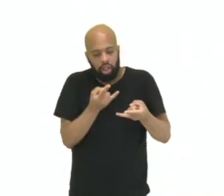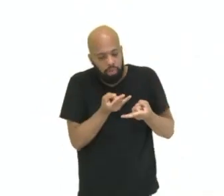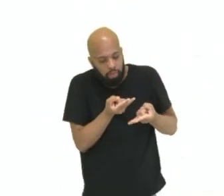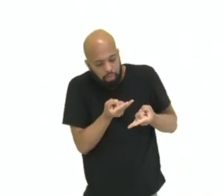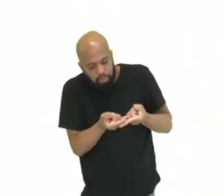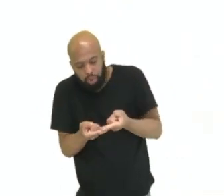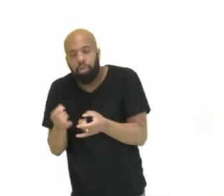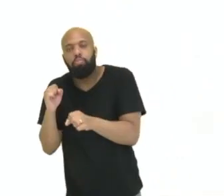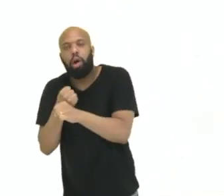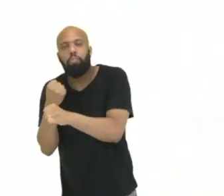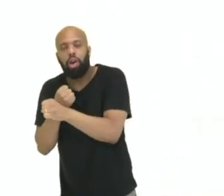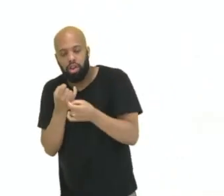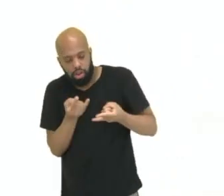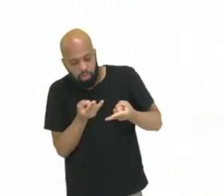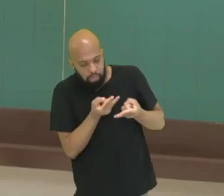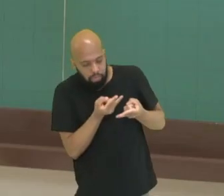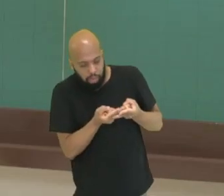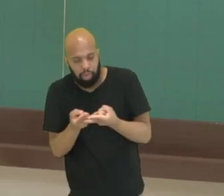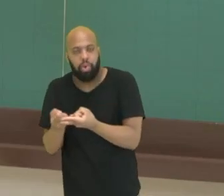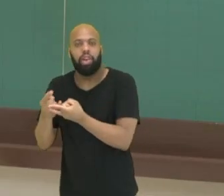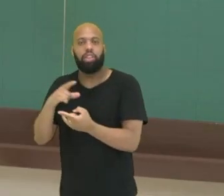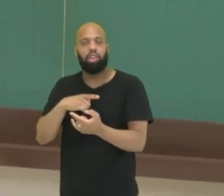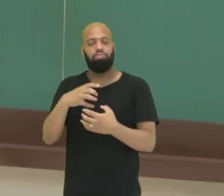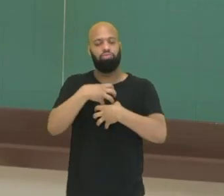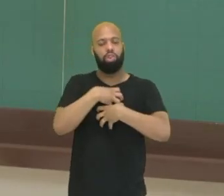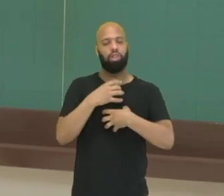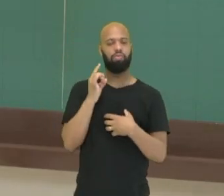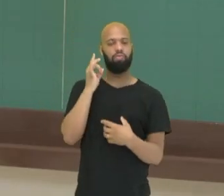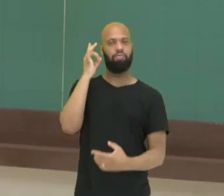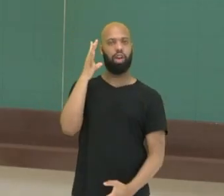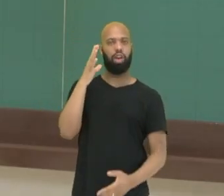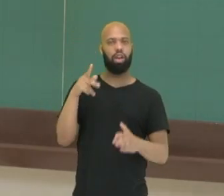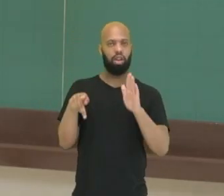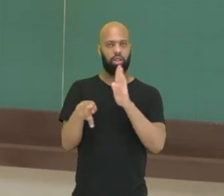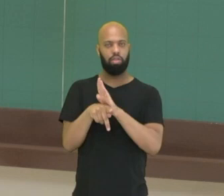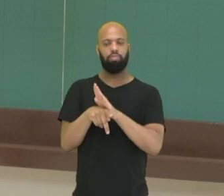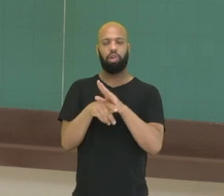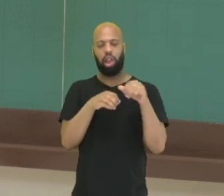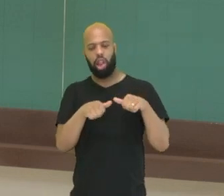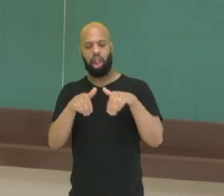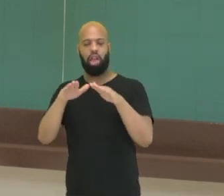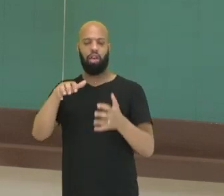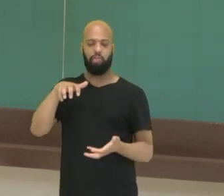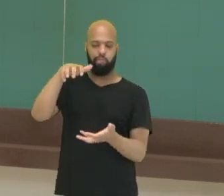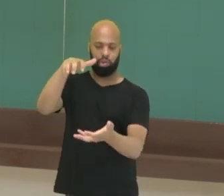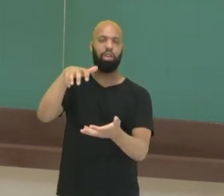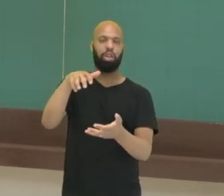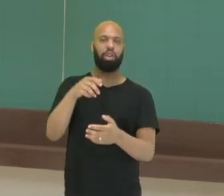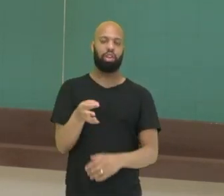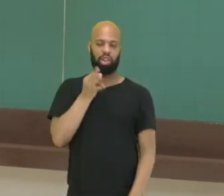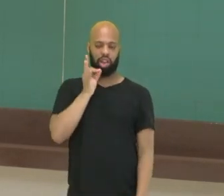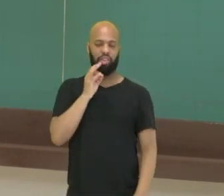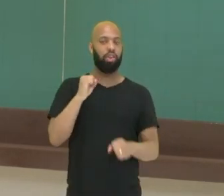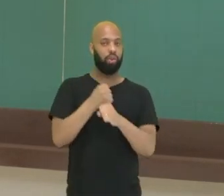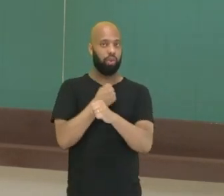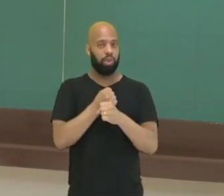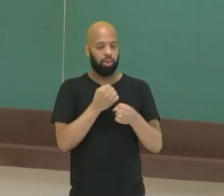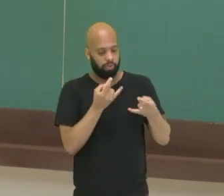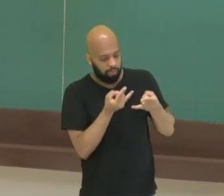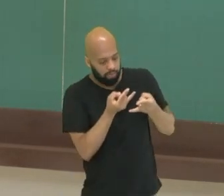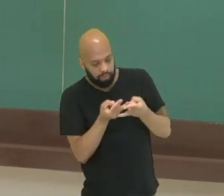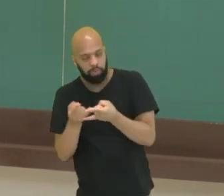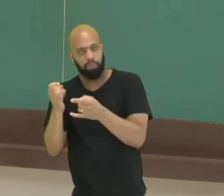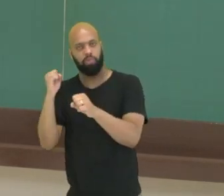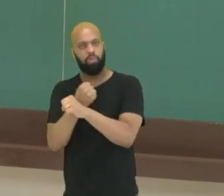construção ali de acessos, né, de vias que facilitem isso, e foi a construção das ferrovias, né? Bastante construção